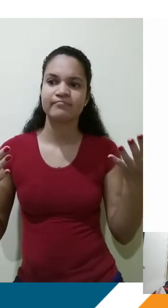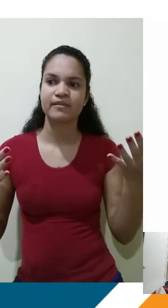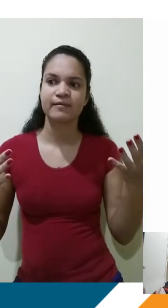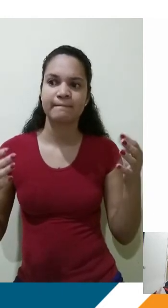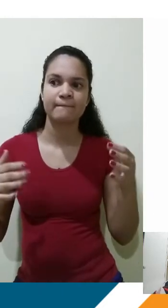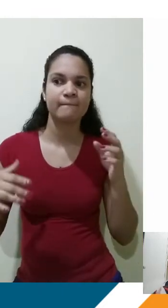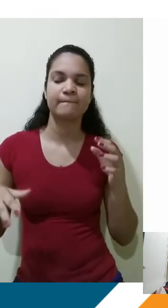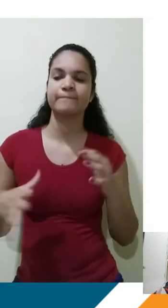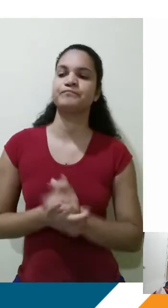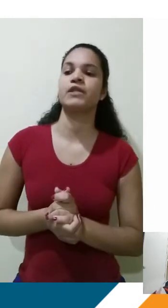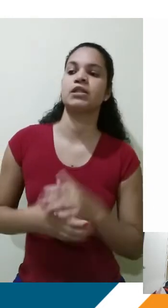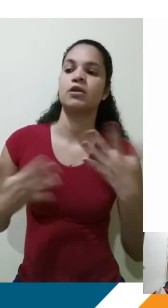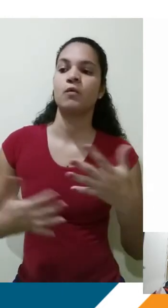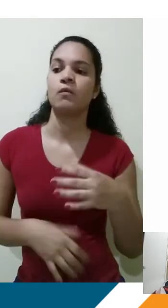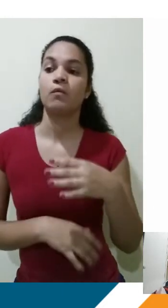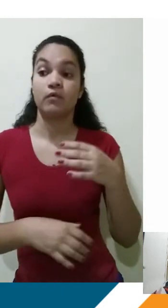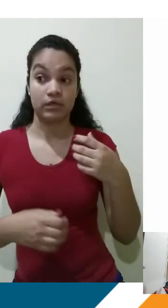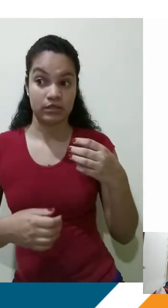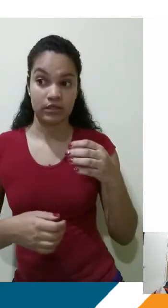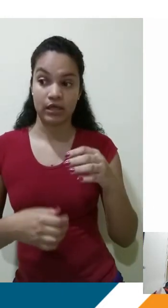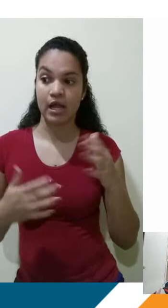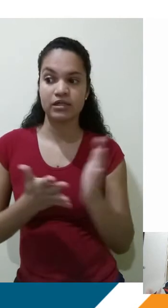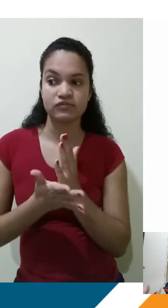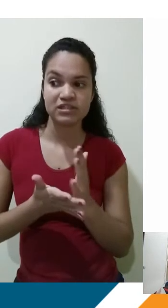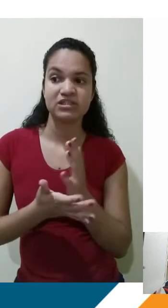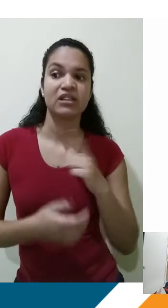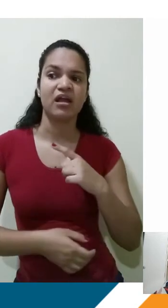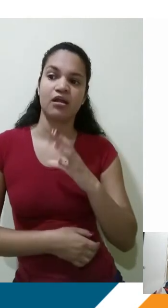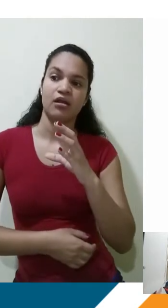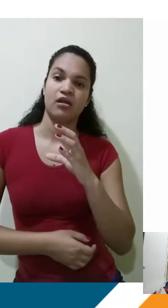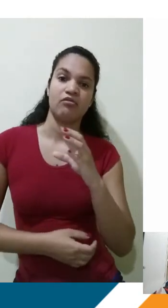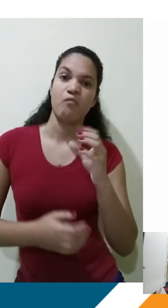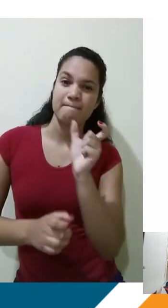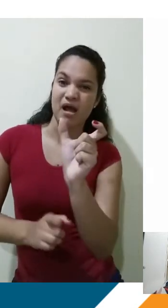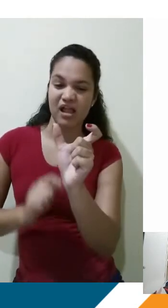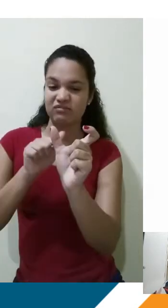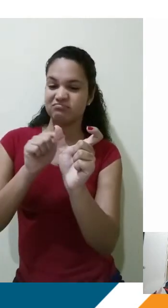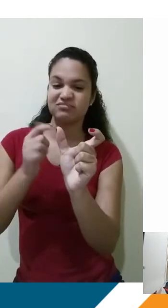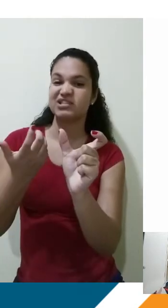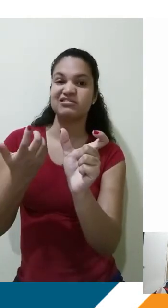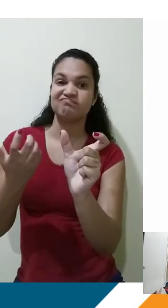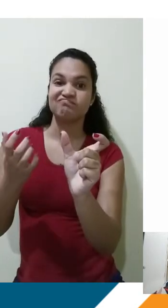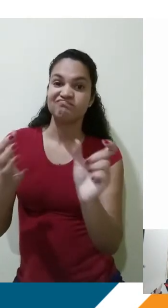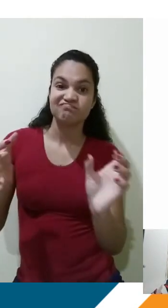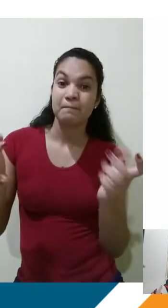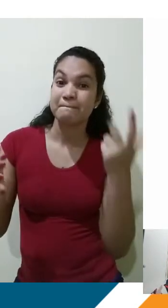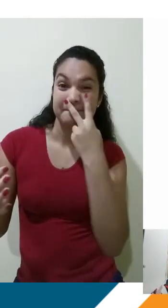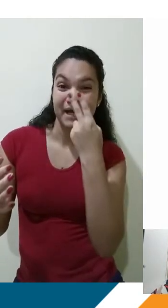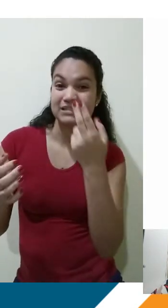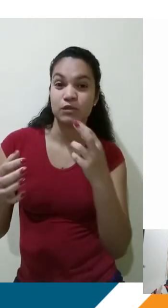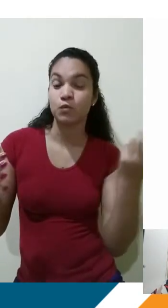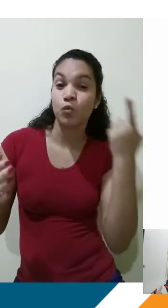alguma conjunção que na verdade está bastante estranha, inadequada, que não está fazendo sentido ali, que não está conectando as partes da maneira que deveria. O nosso